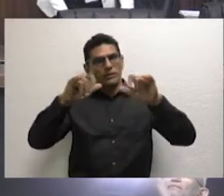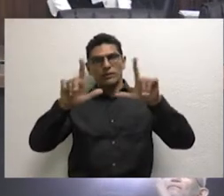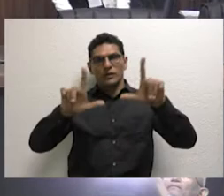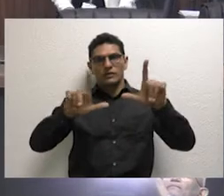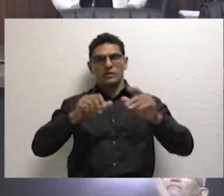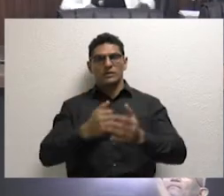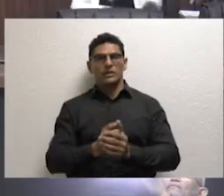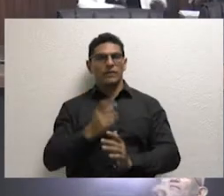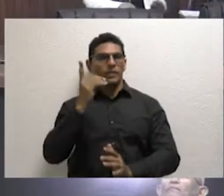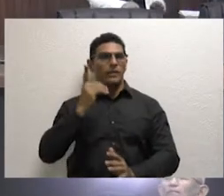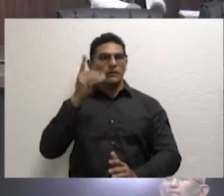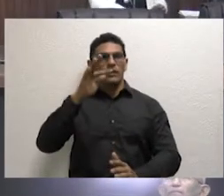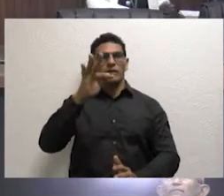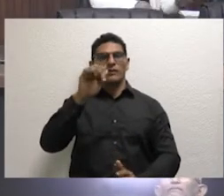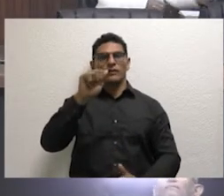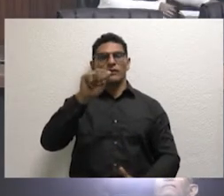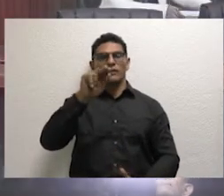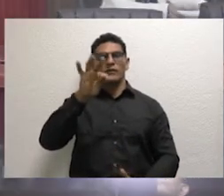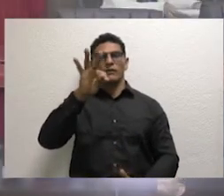Deputado Fausto Júnior.